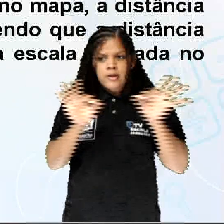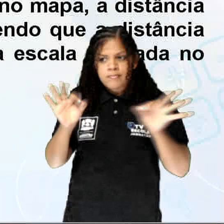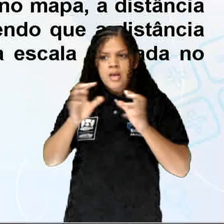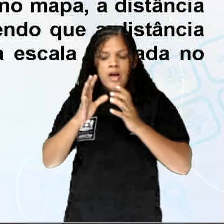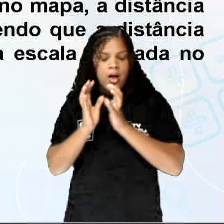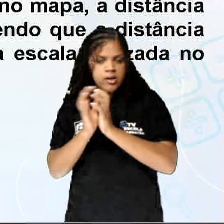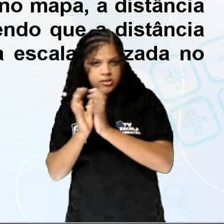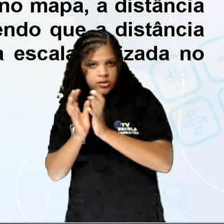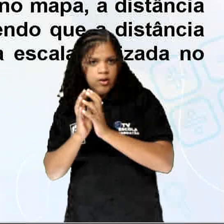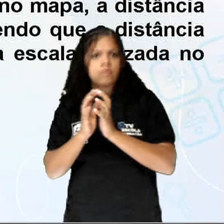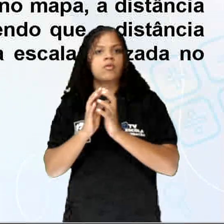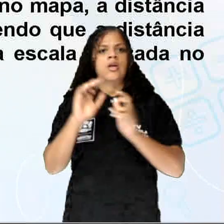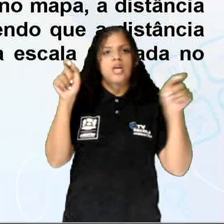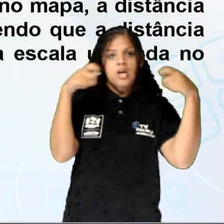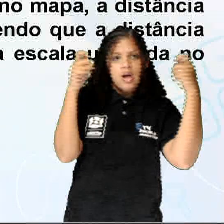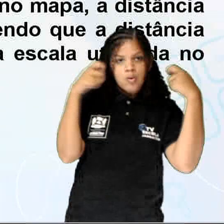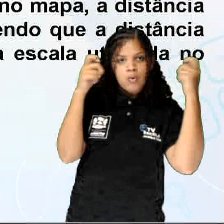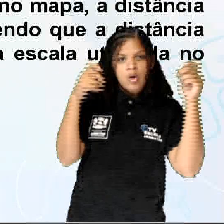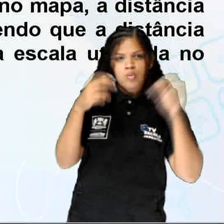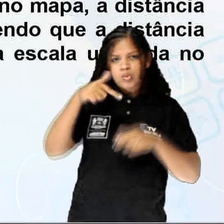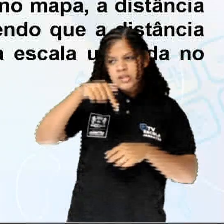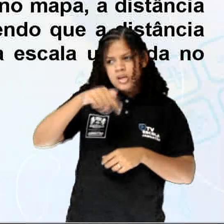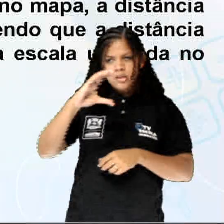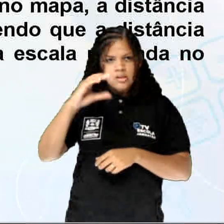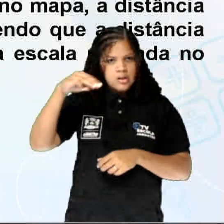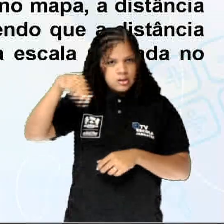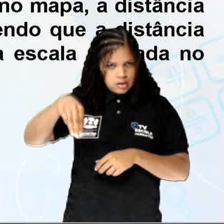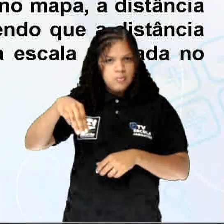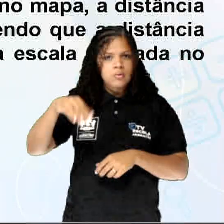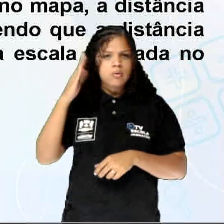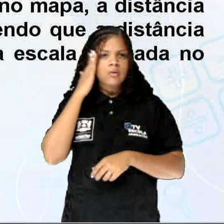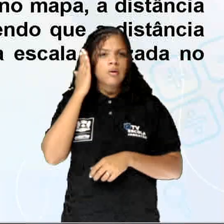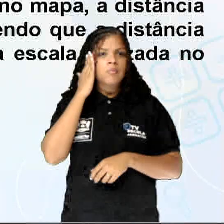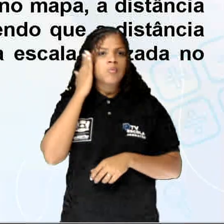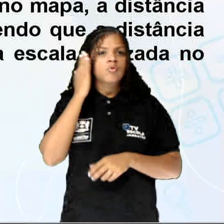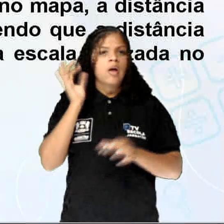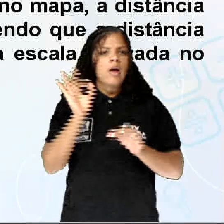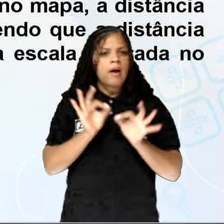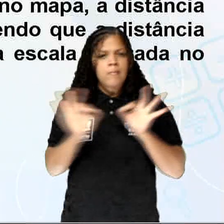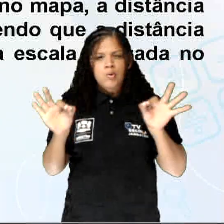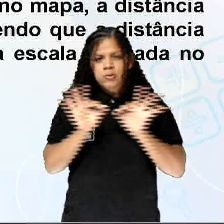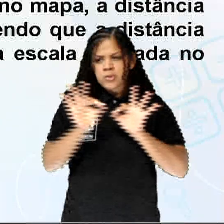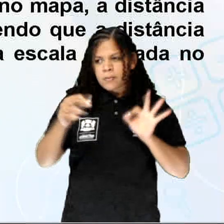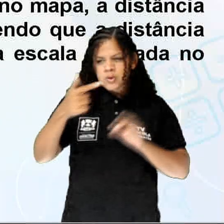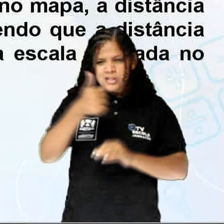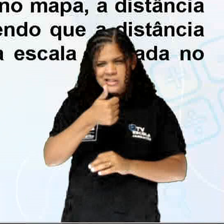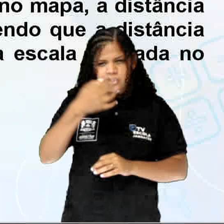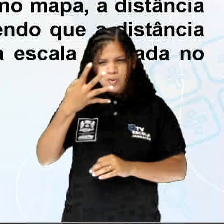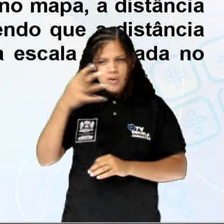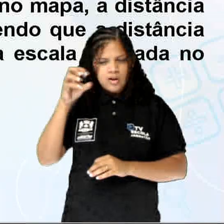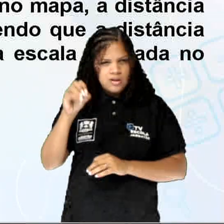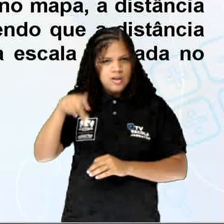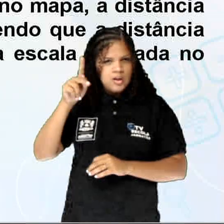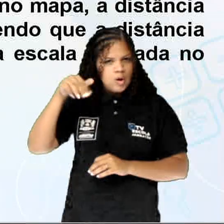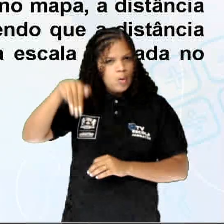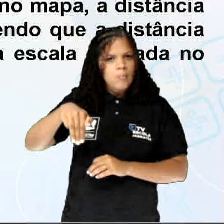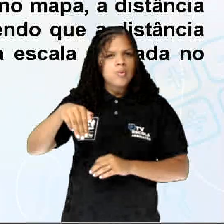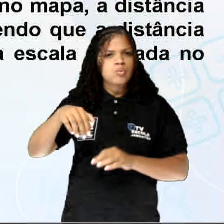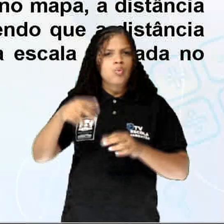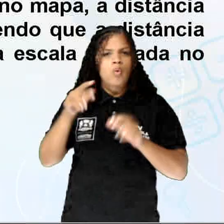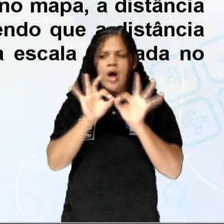um modelo, uma foto e a medida real correspondente. Por exemplo, quando na planta de uma casa temos a escala 1 para